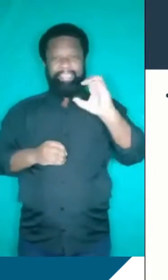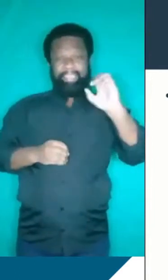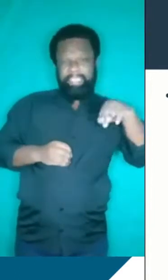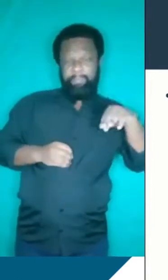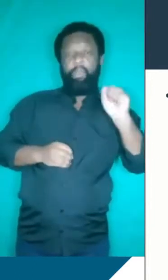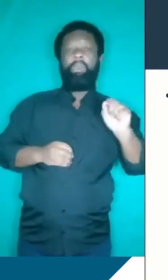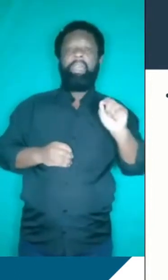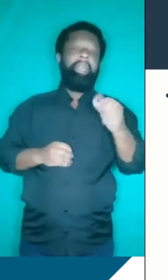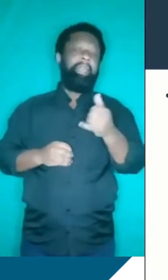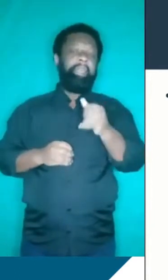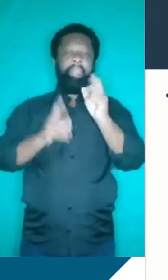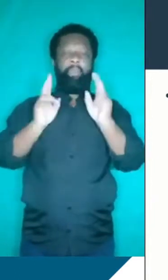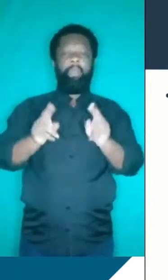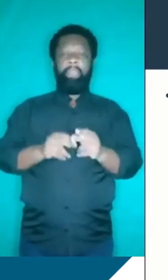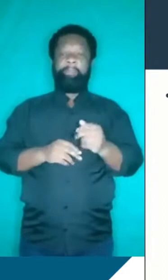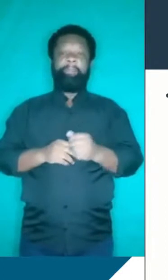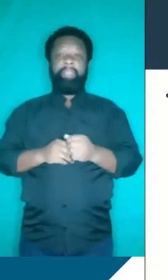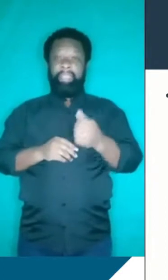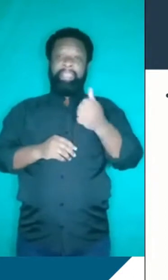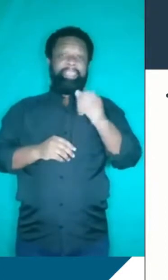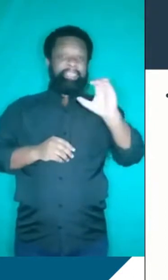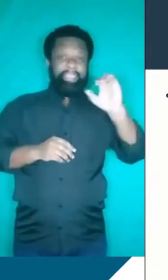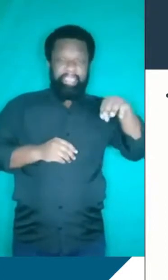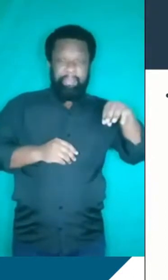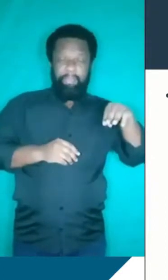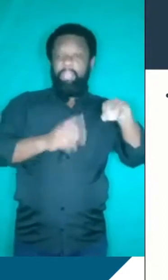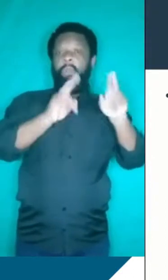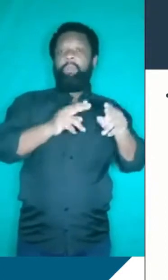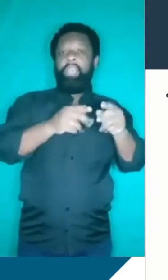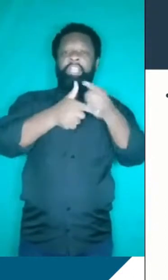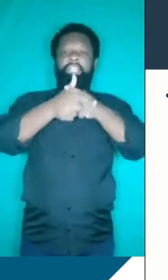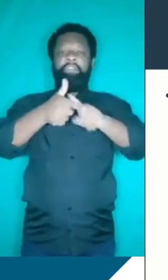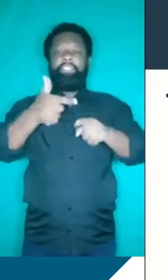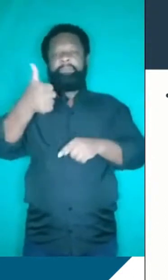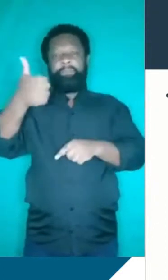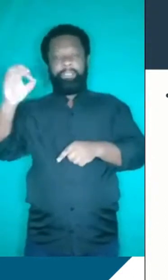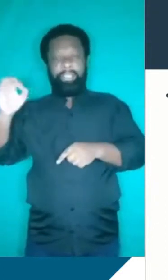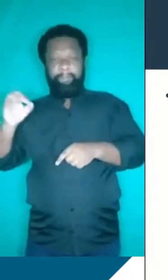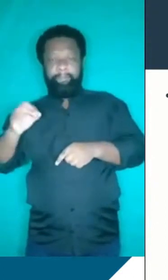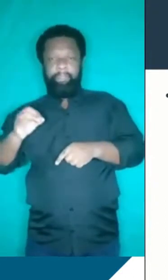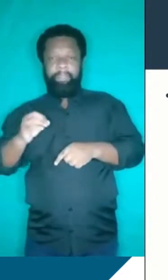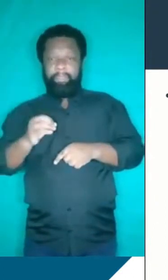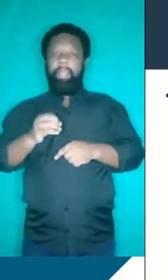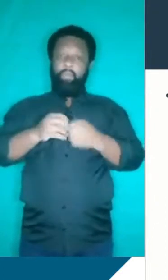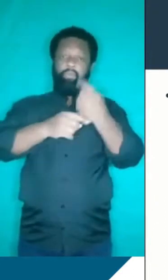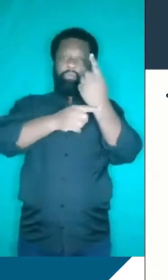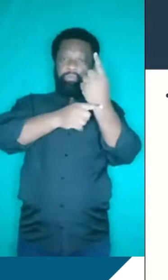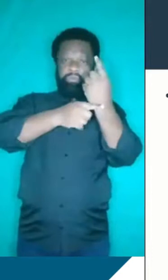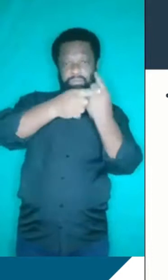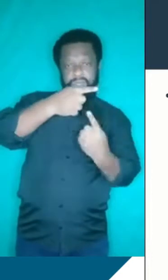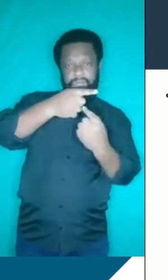10 vezes... Os centímetros é a mesma coisa que eu dividi por 100. 1 centímetro é 1 metro sobre